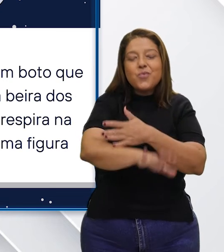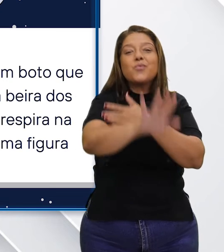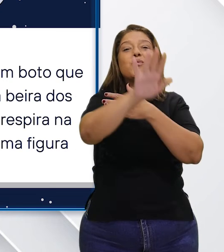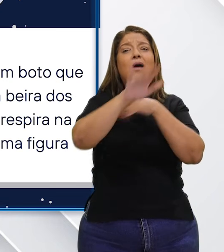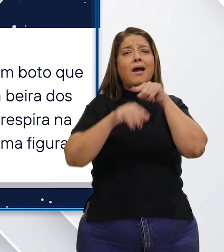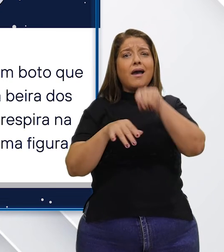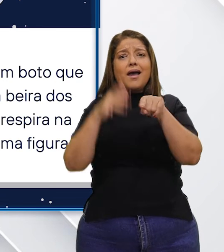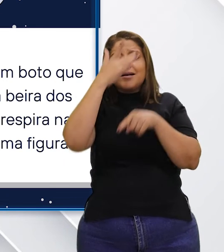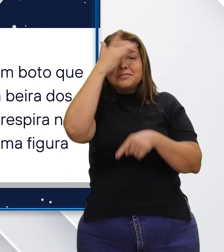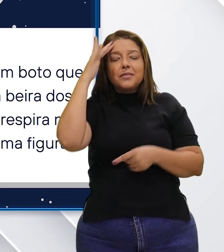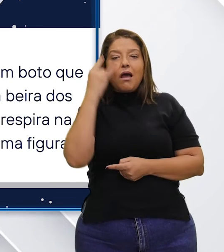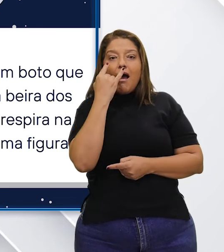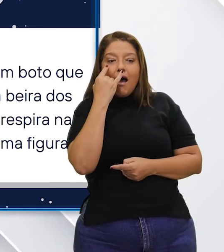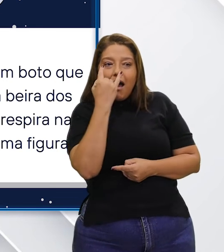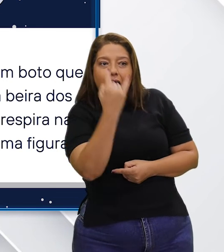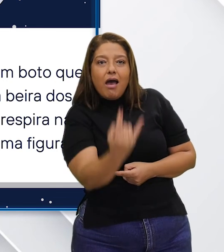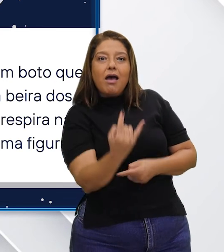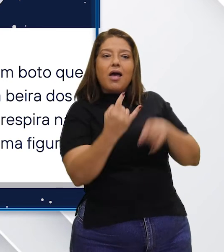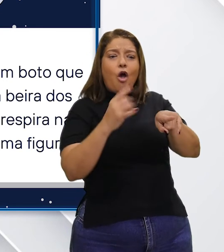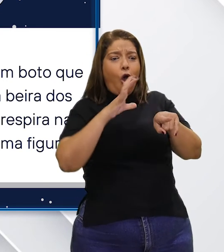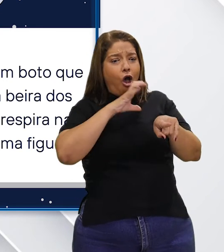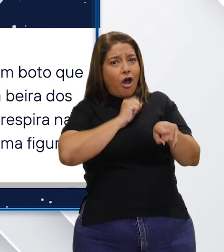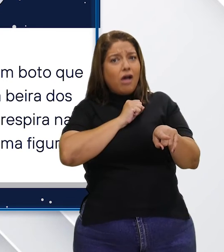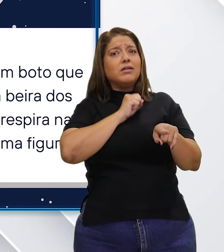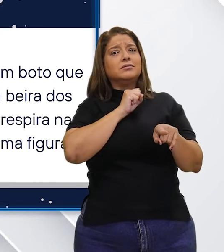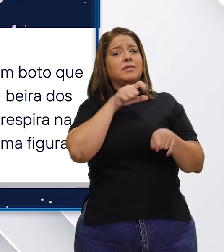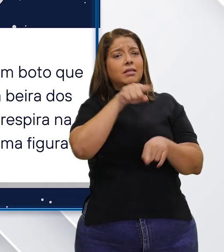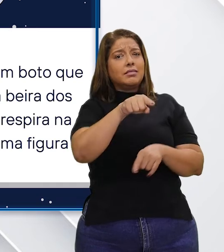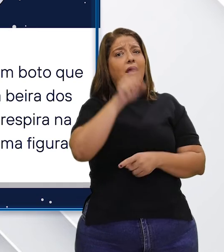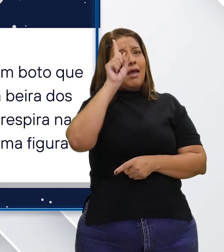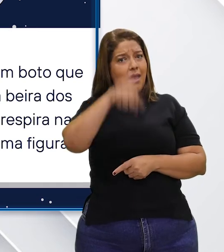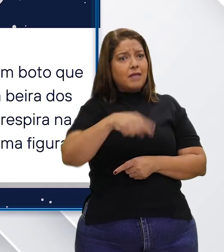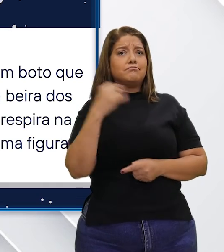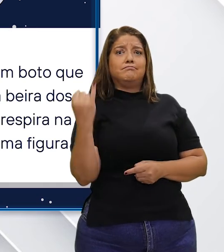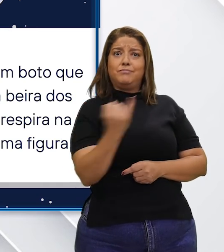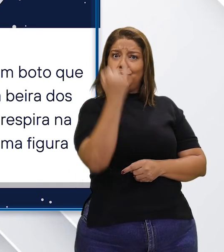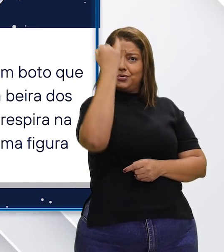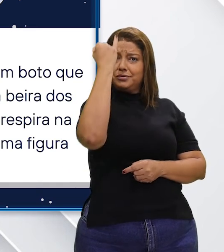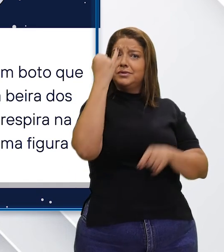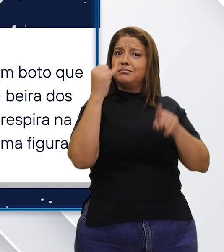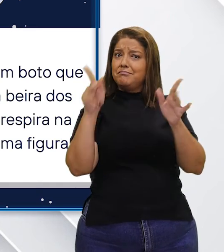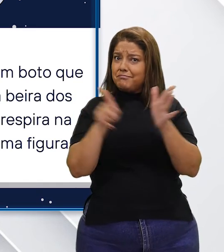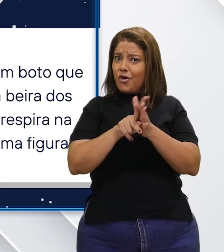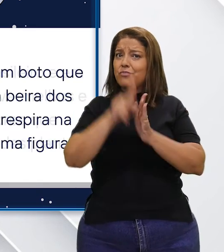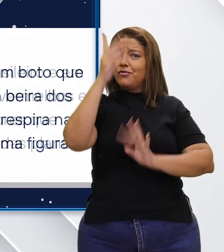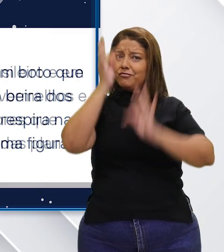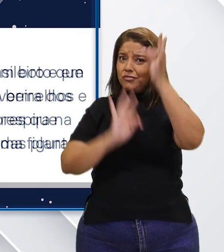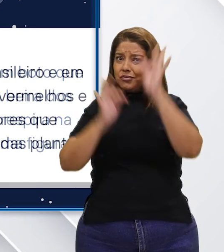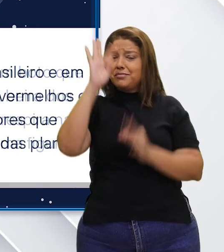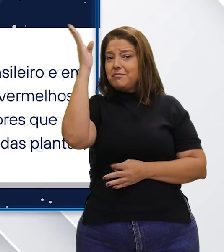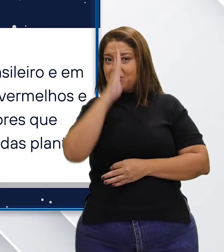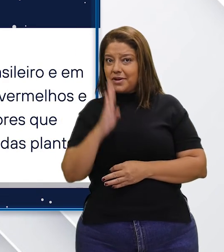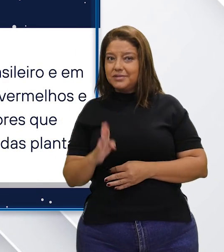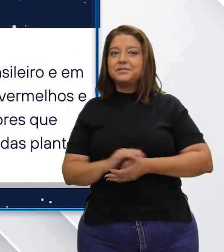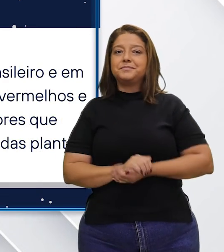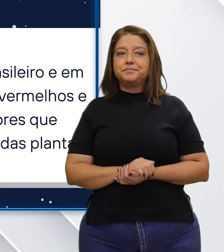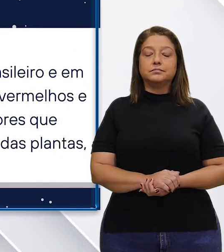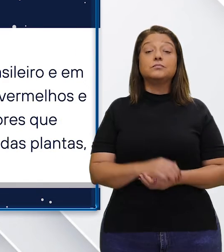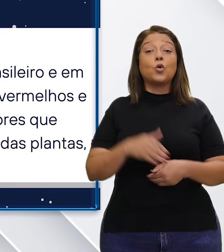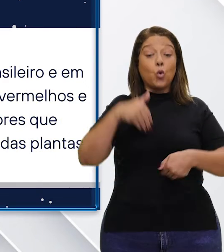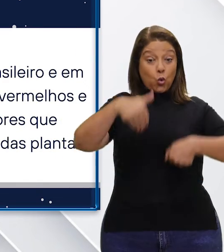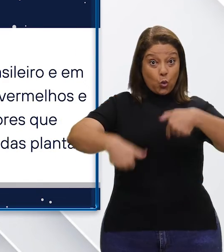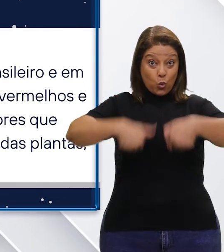despertam fascínio e mistério, sendo uma figura importante no folclore brasileiro.